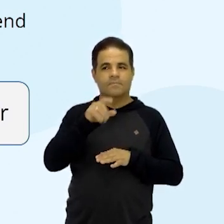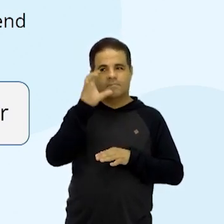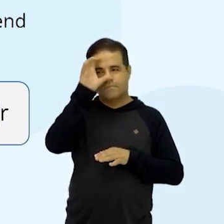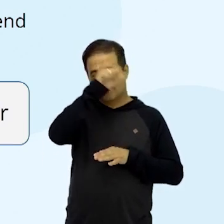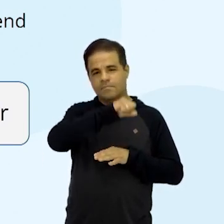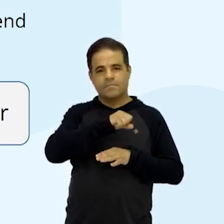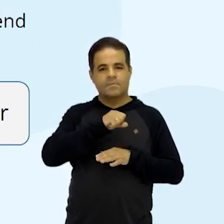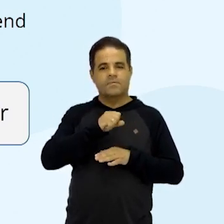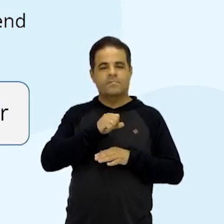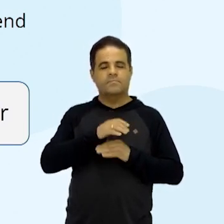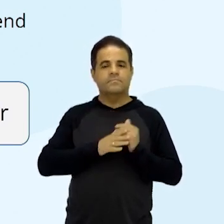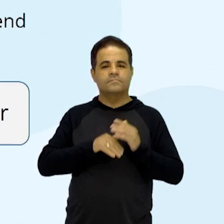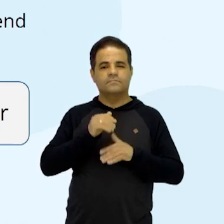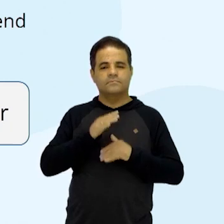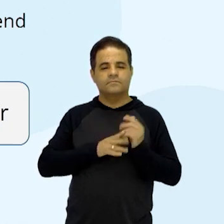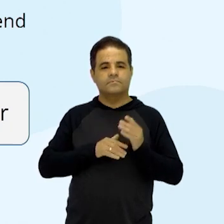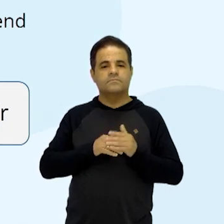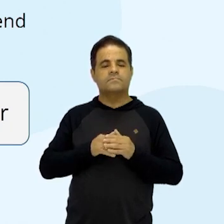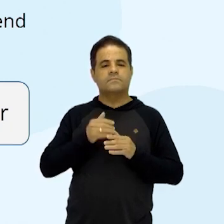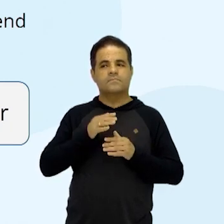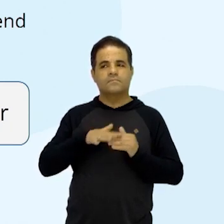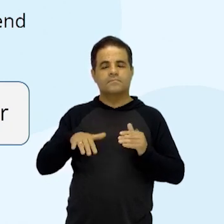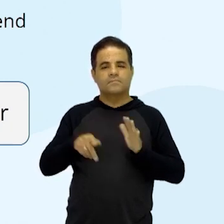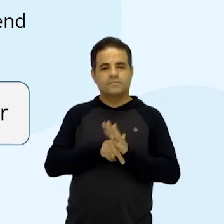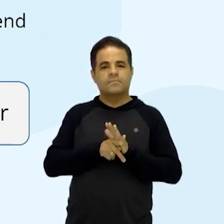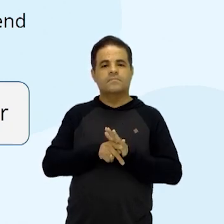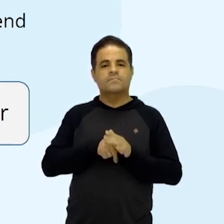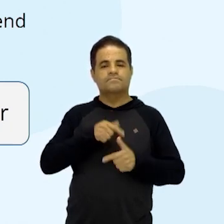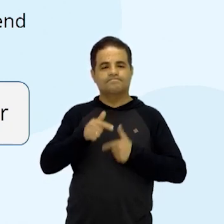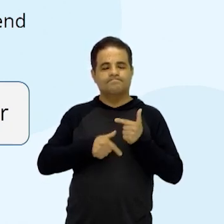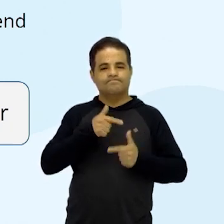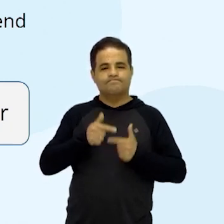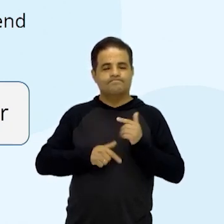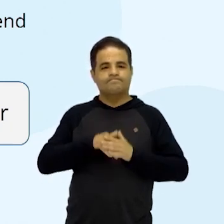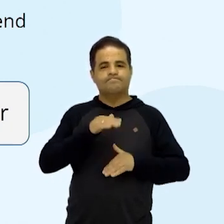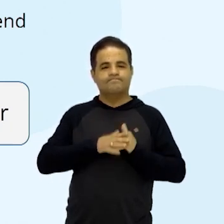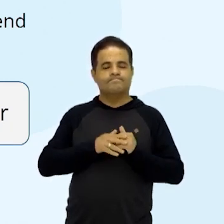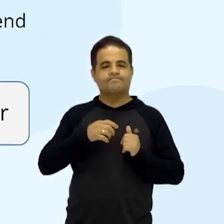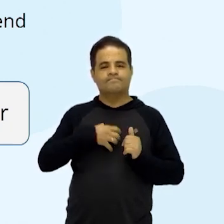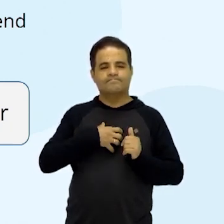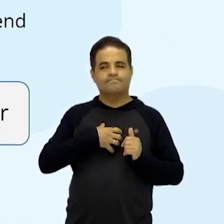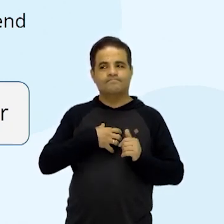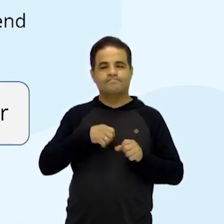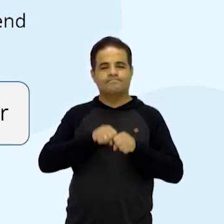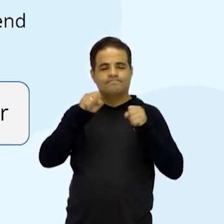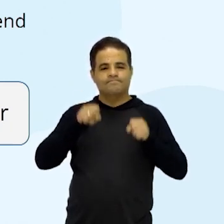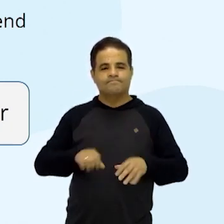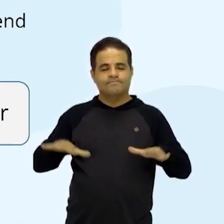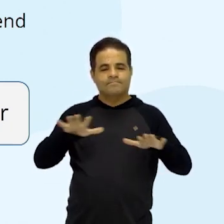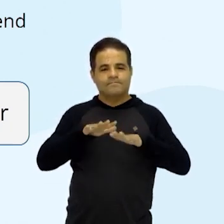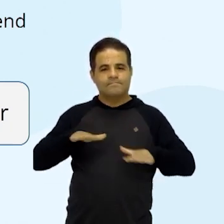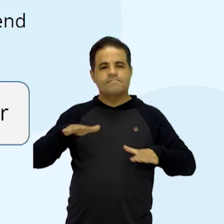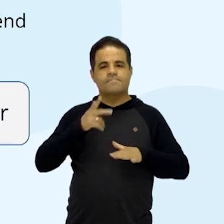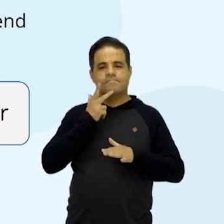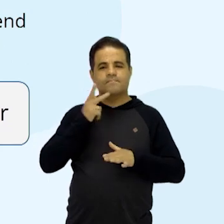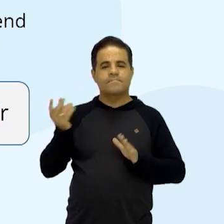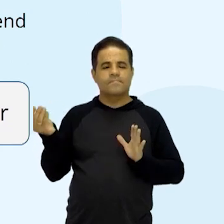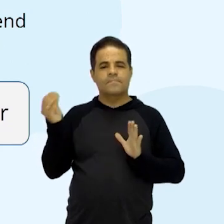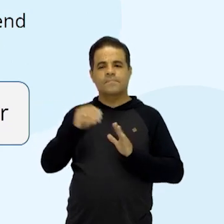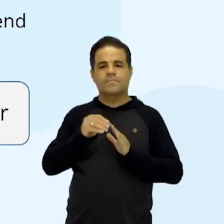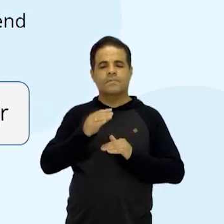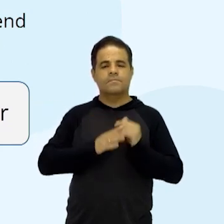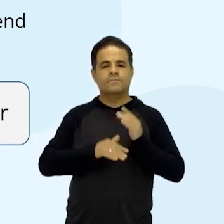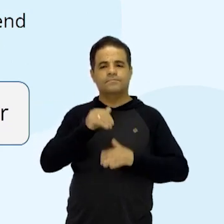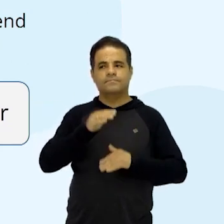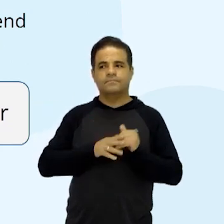vocabulário, tá? E é parte também da nossa tarefa, que já está lá no sistema para vocês. Então, vocês podem